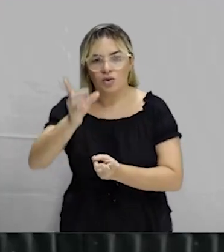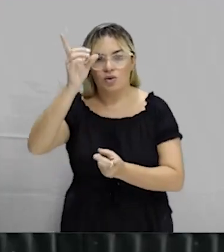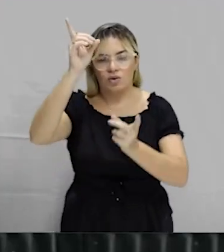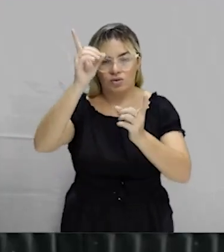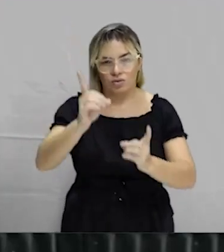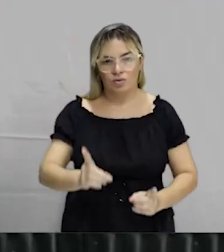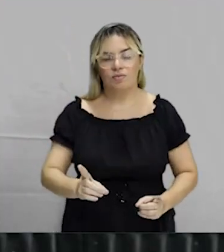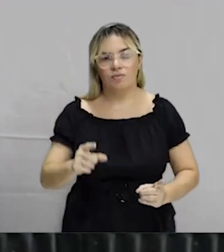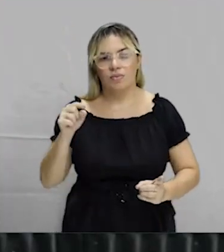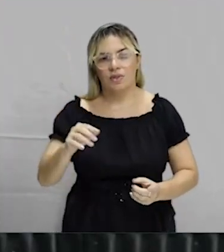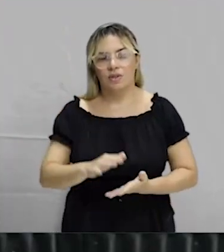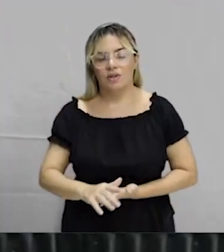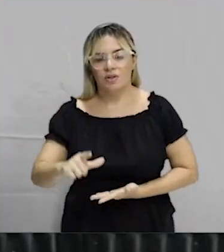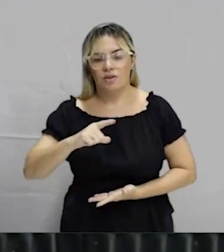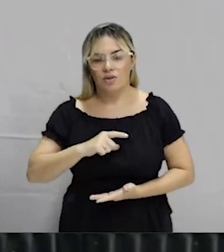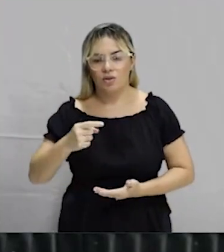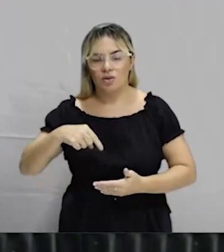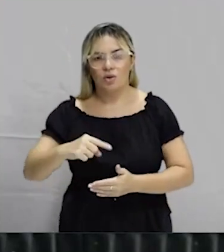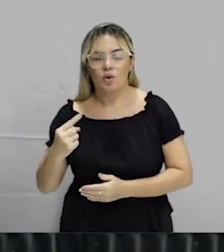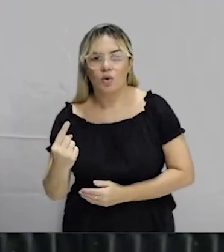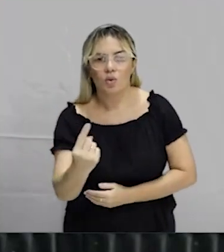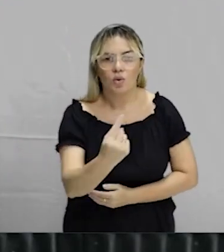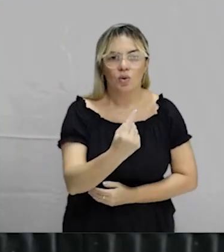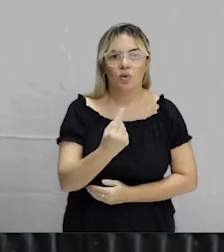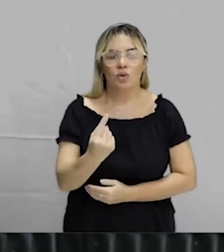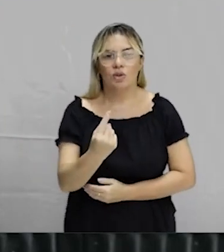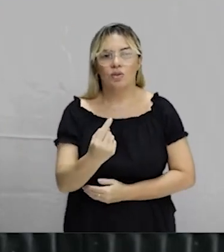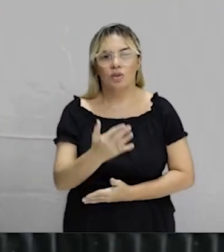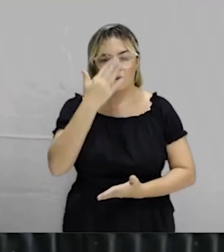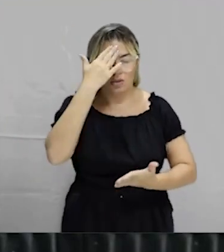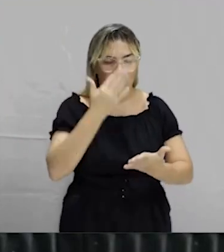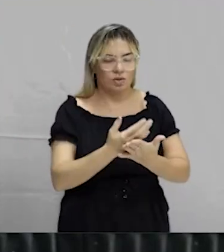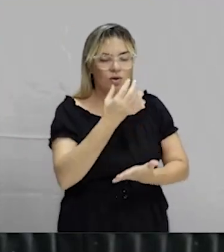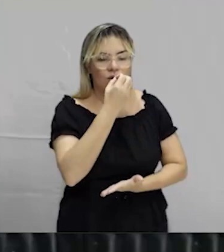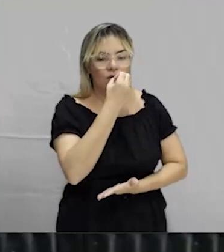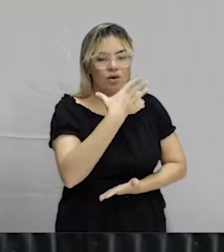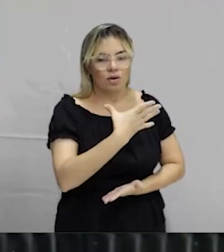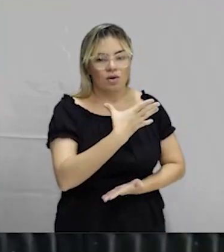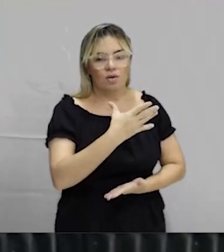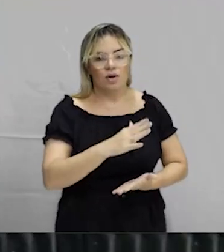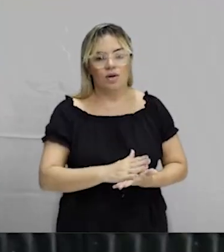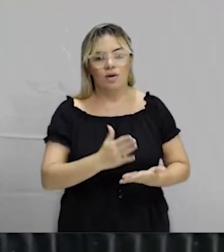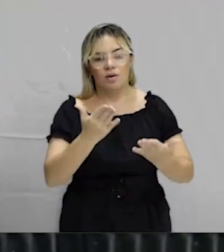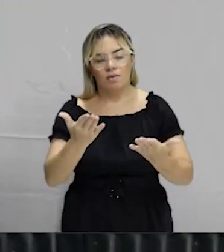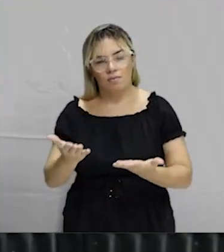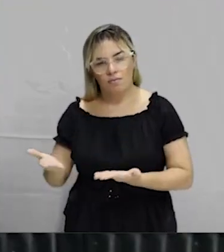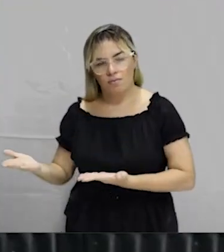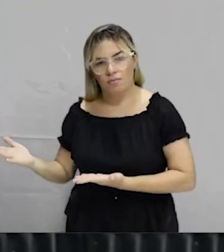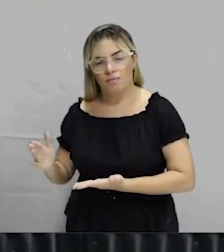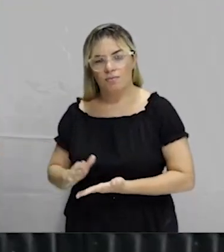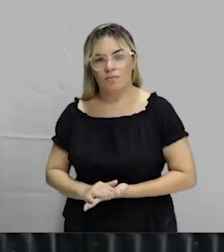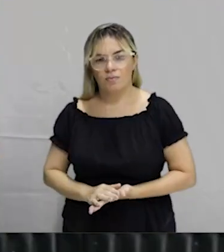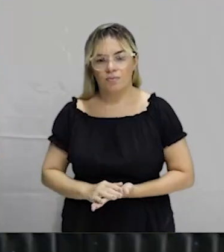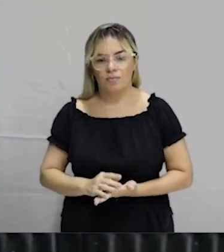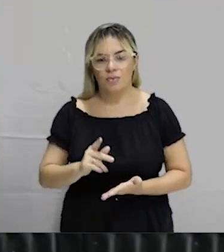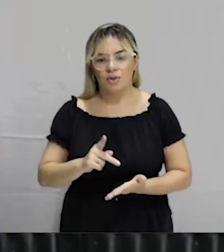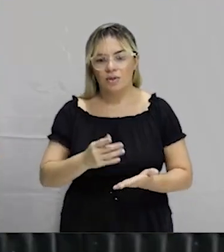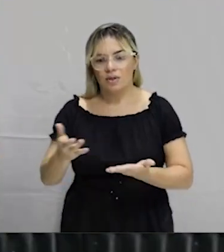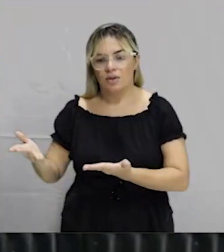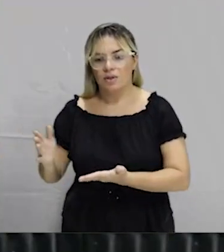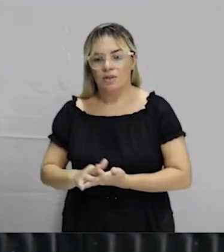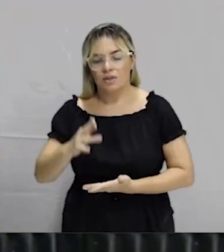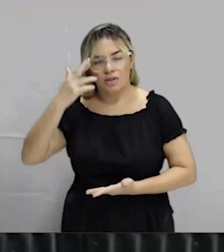você tem a existência de um único Deus do bem. O único Deus do bem, que é justamente esse Deus da luz